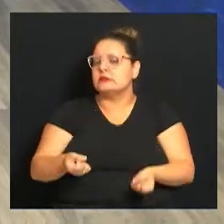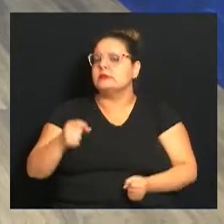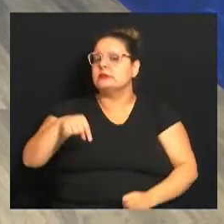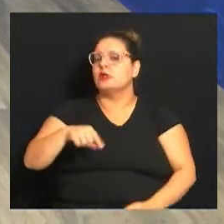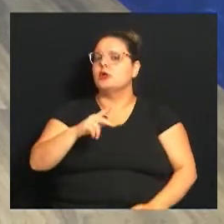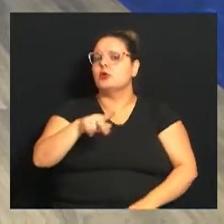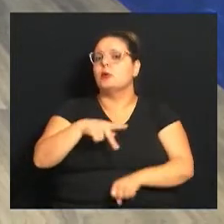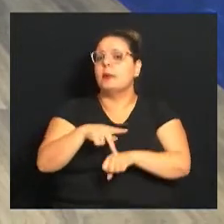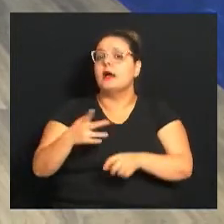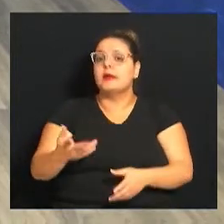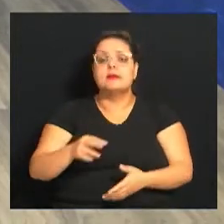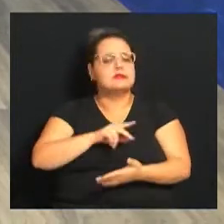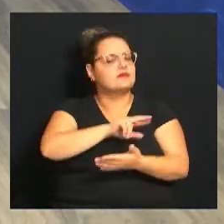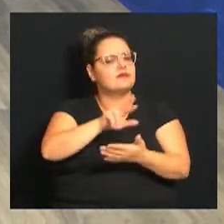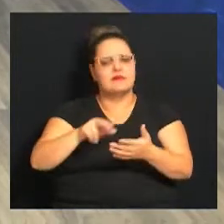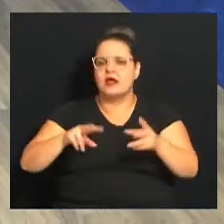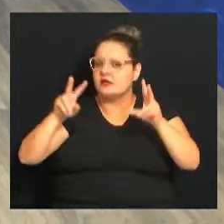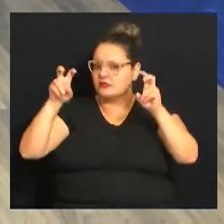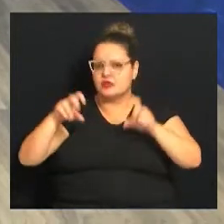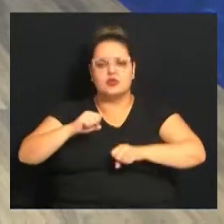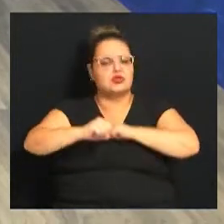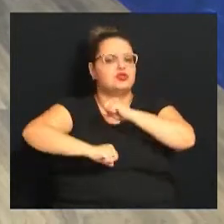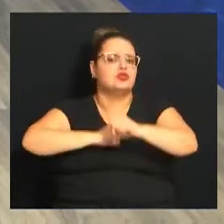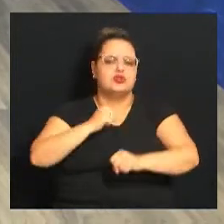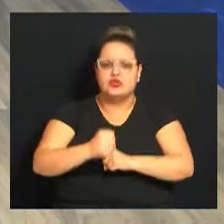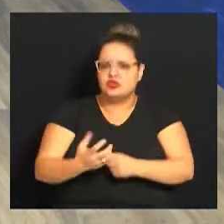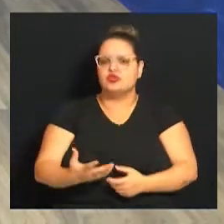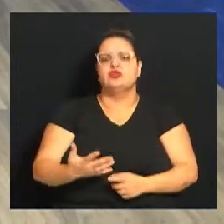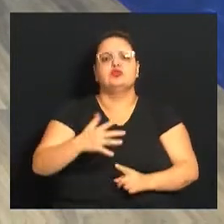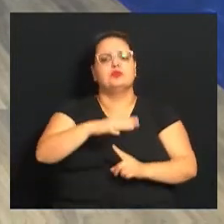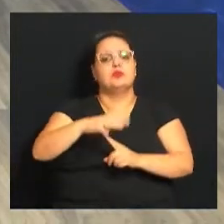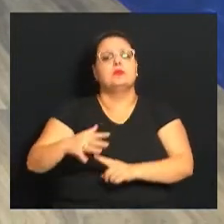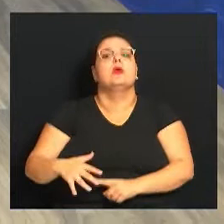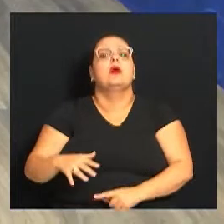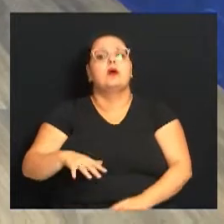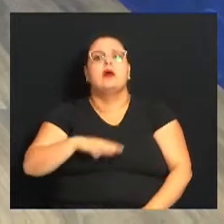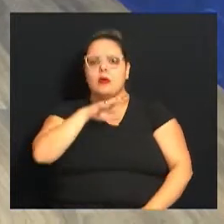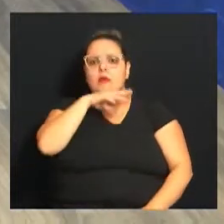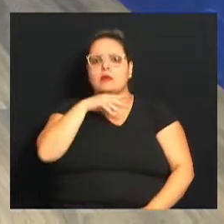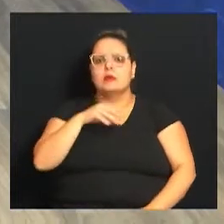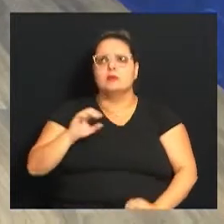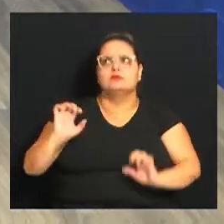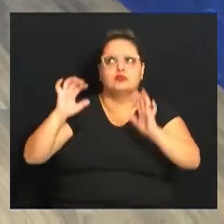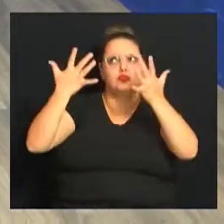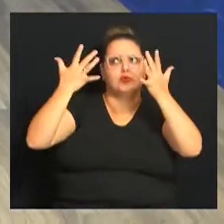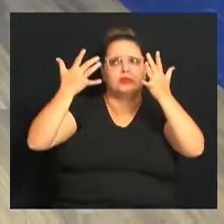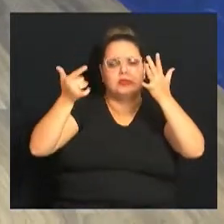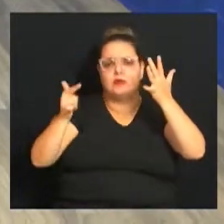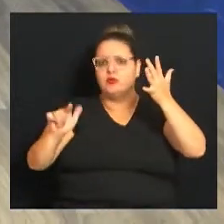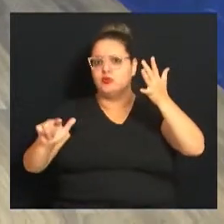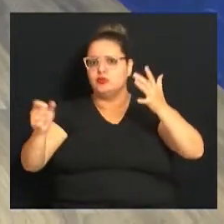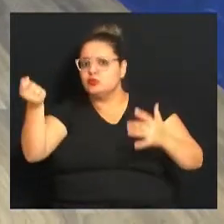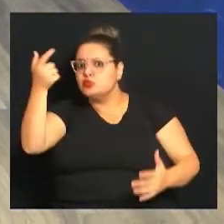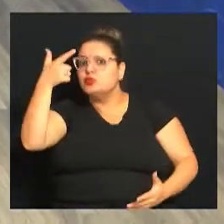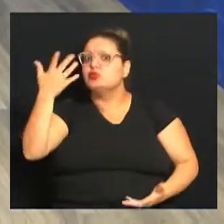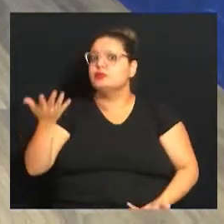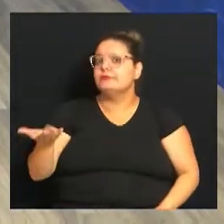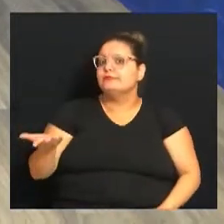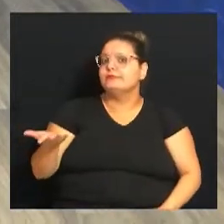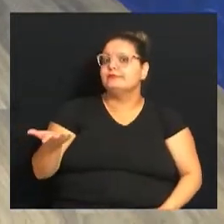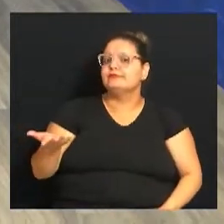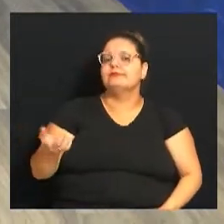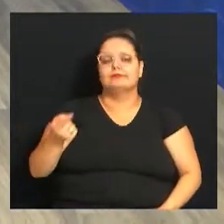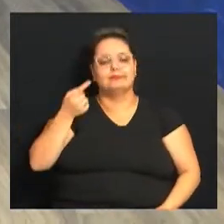Tem muitos assuntos, tem o giro ambiental, tem ao bicho, previsão do tempo. Será que esse tempo vai continuar com o sol aparecendo durante todo o